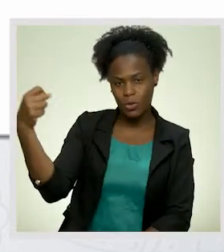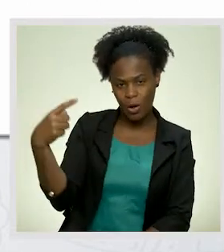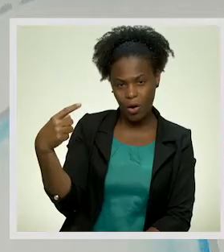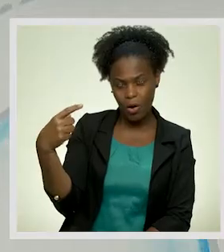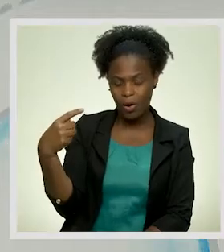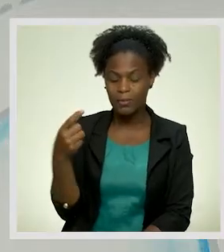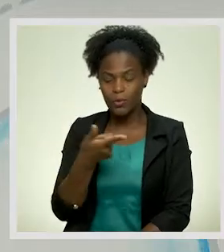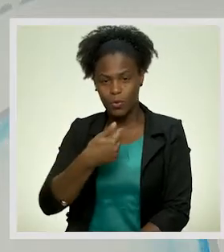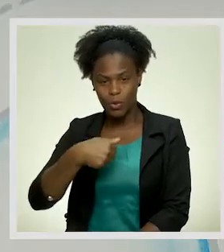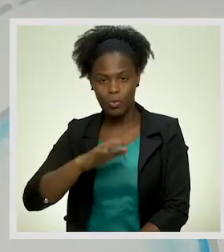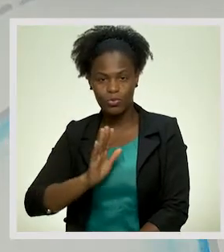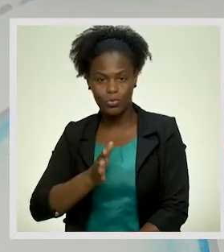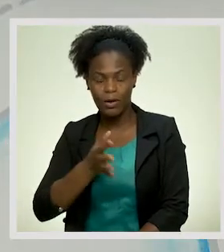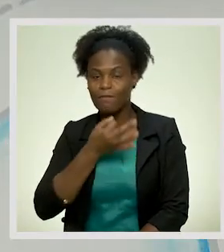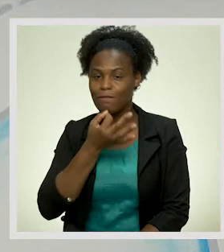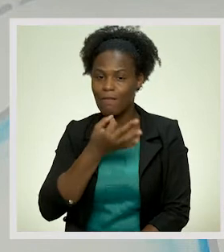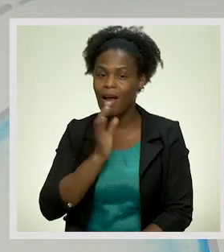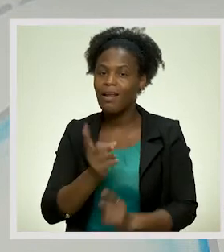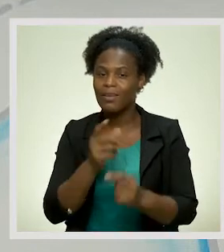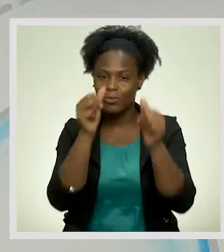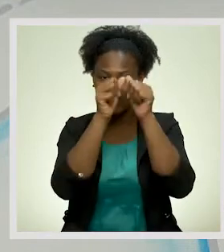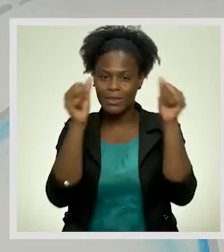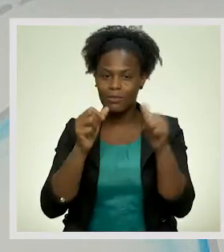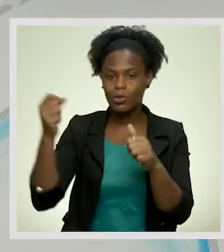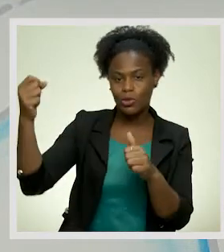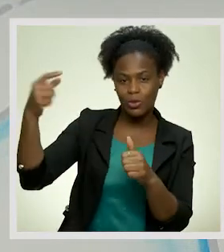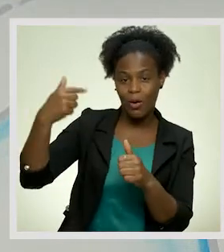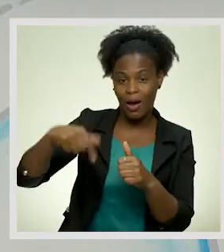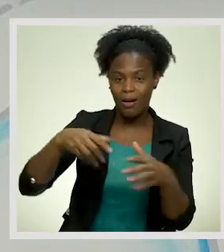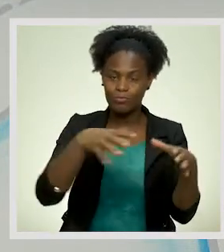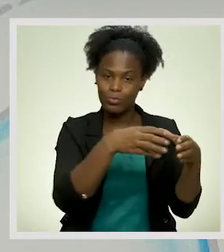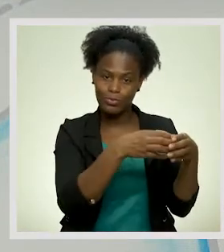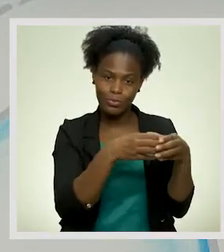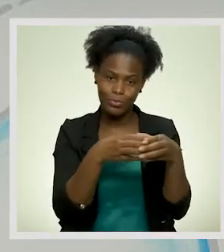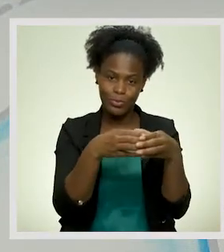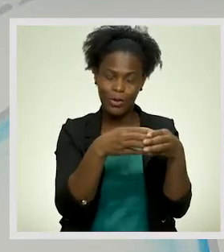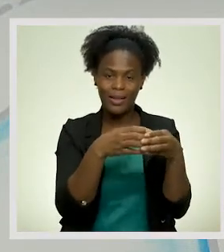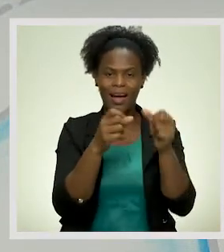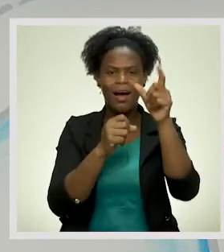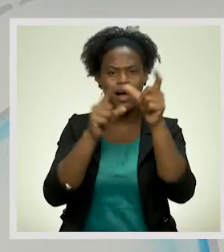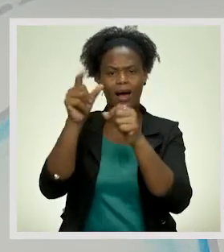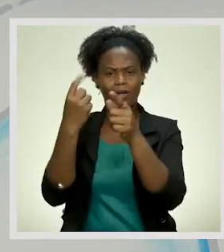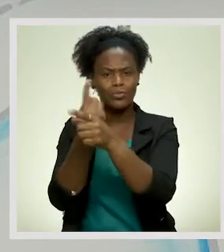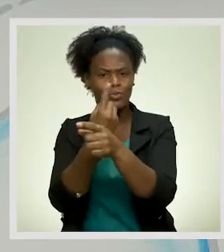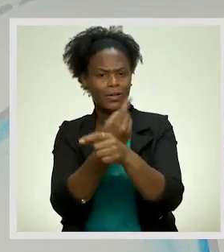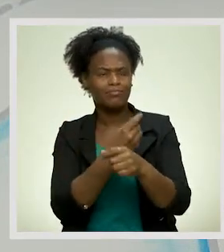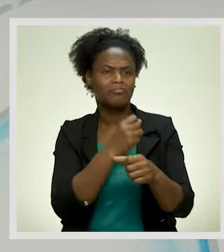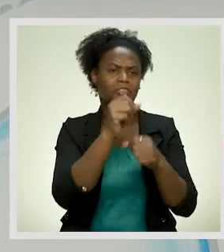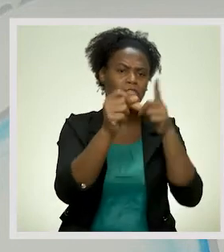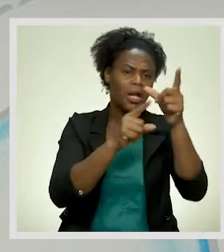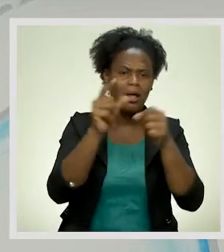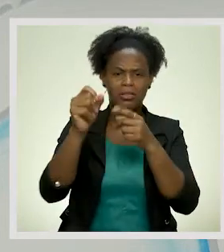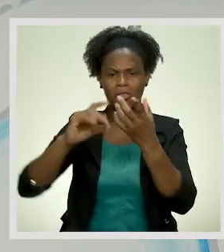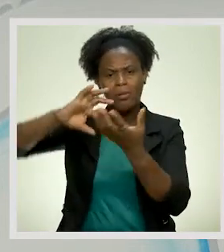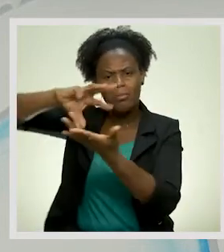falamos aqui que o Sistema Solar é constituído por um conjunto de astros, estrelas,